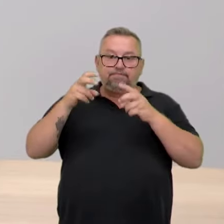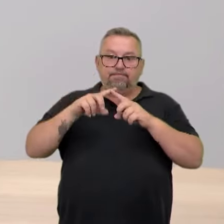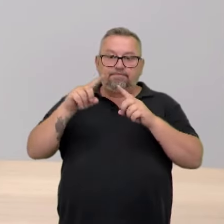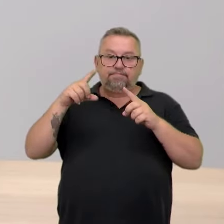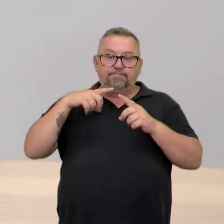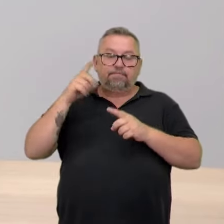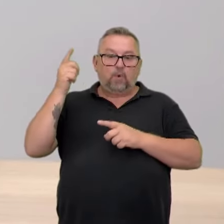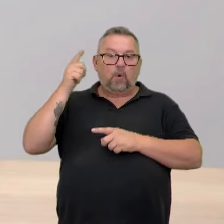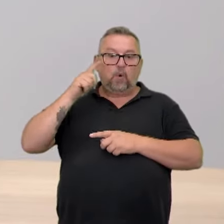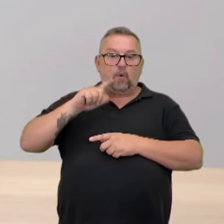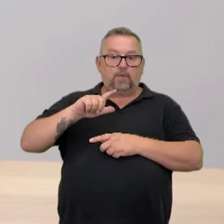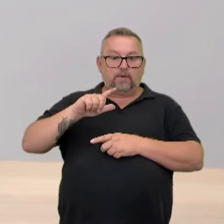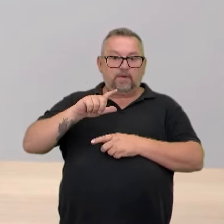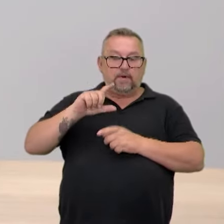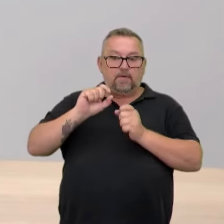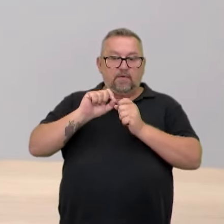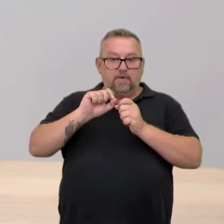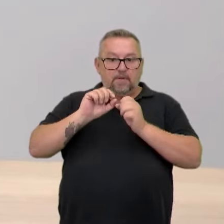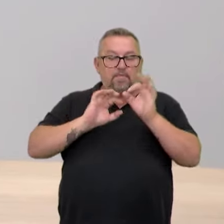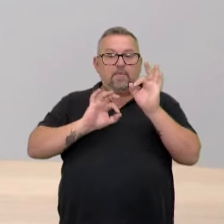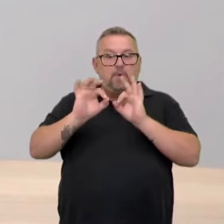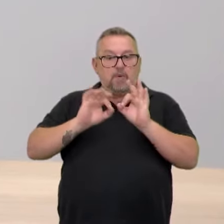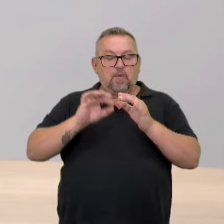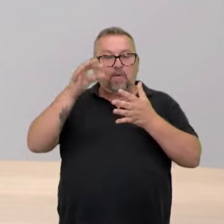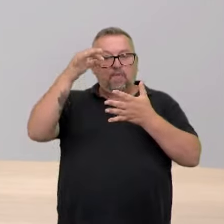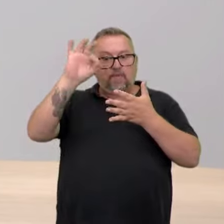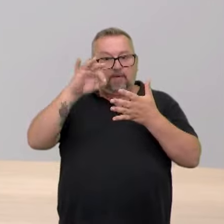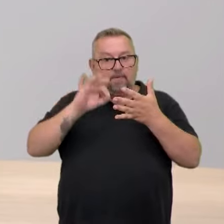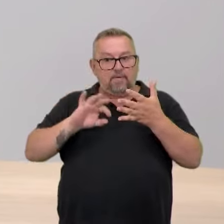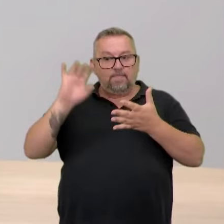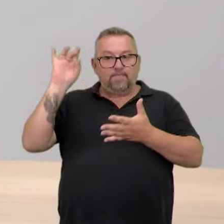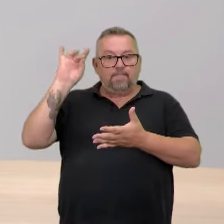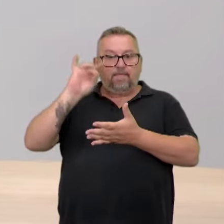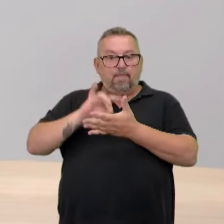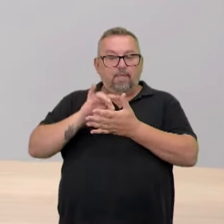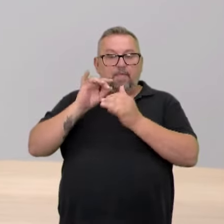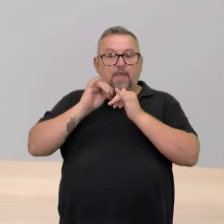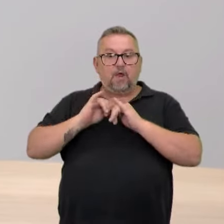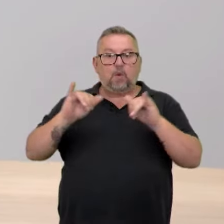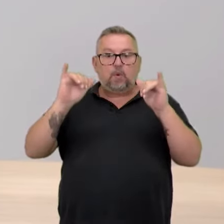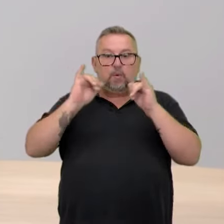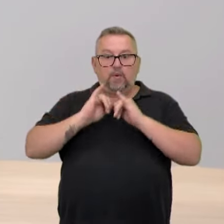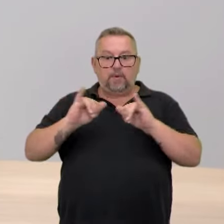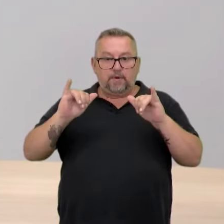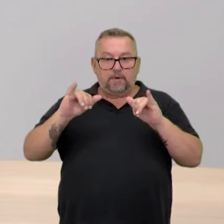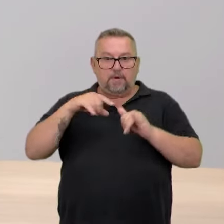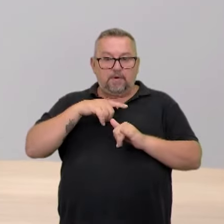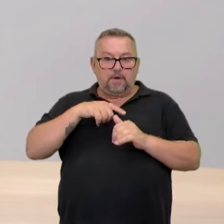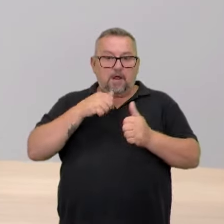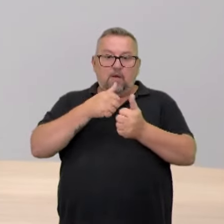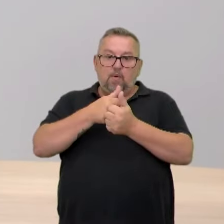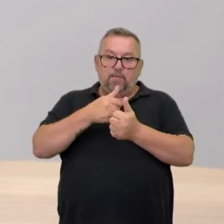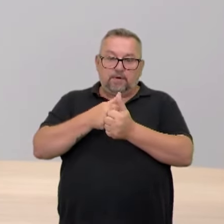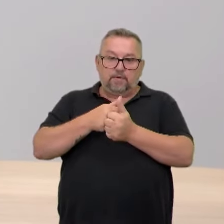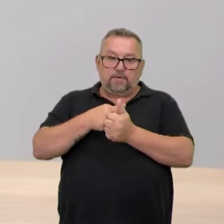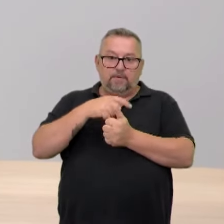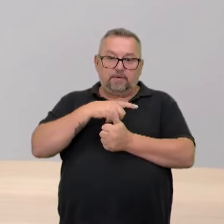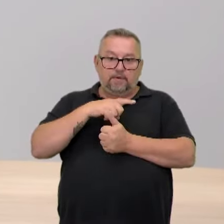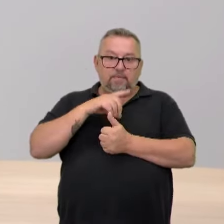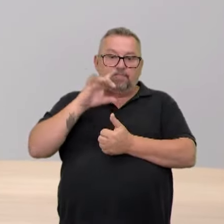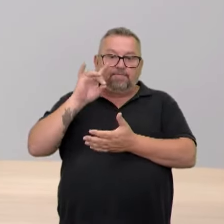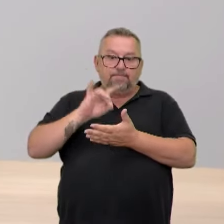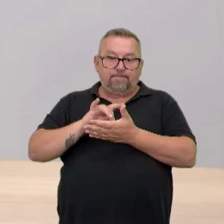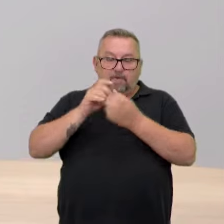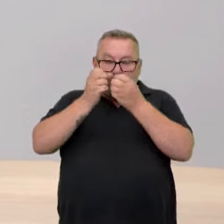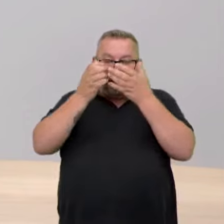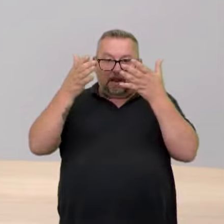leitor possa fazer o seu julgamento e verificar se realmente a notícia no veículo que ele está acompanhando, ela tem vindo de forma